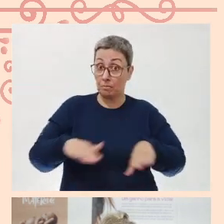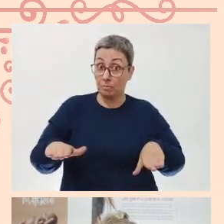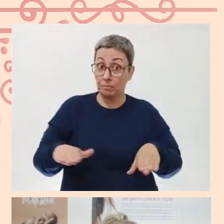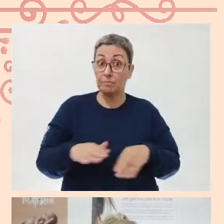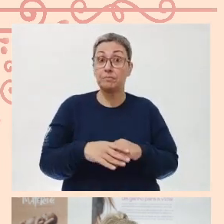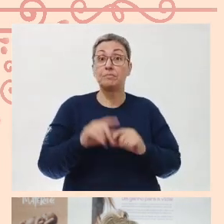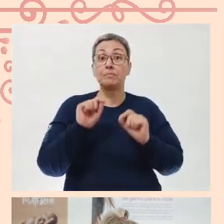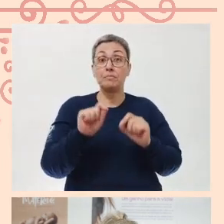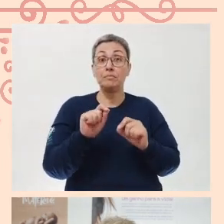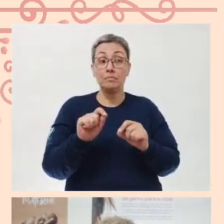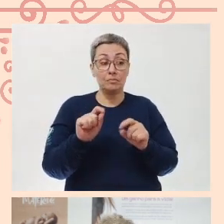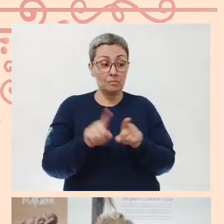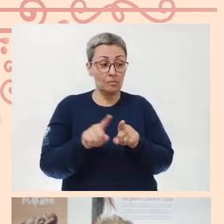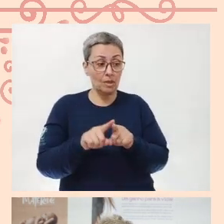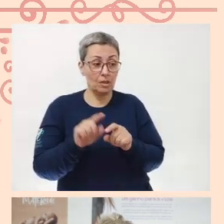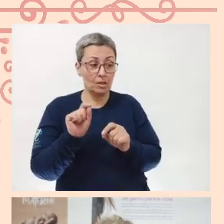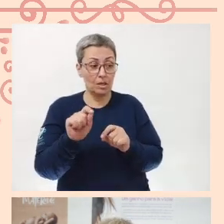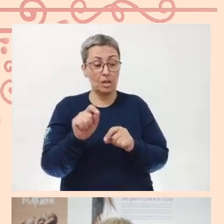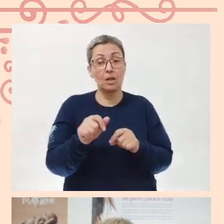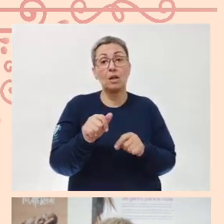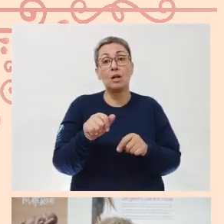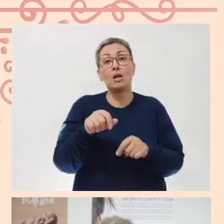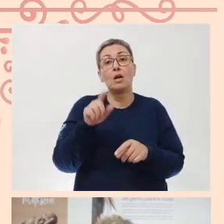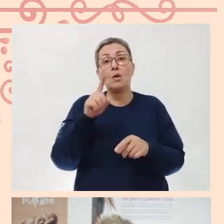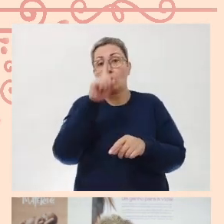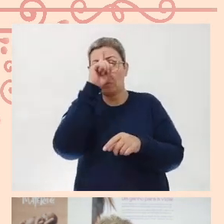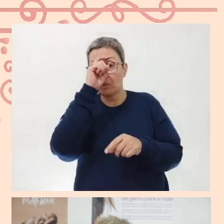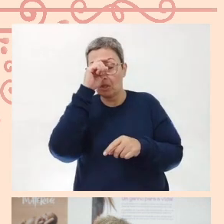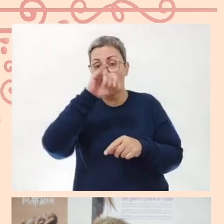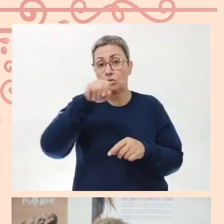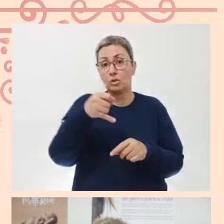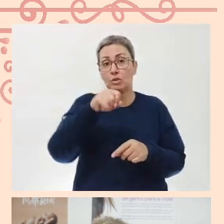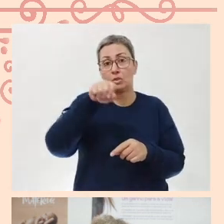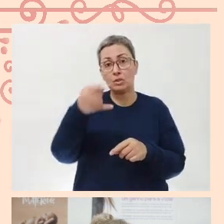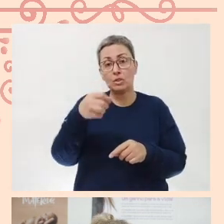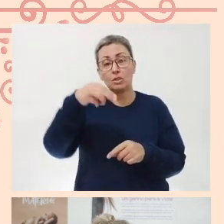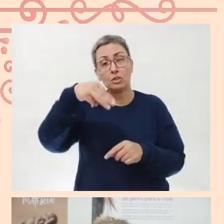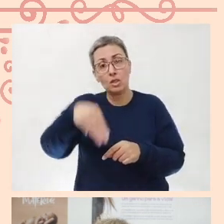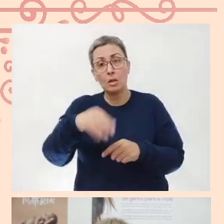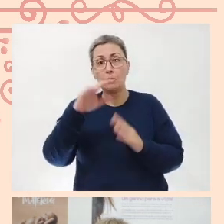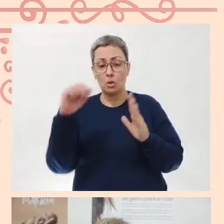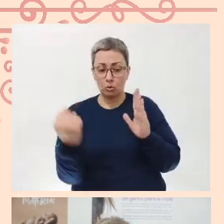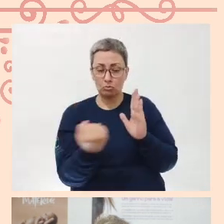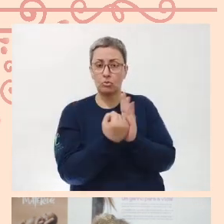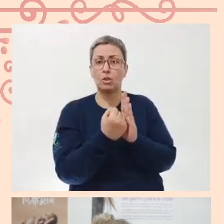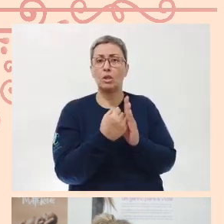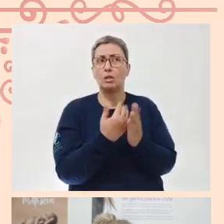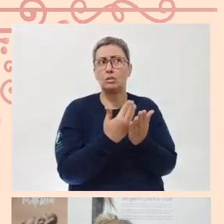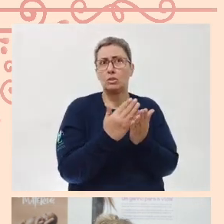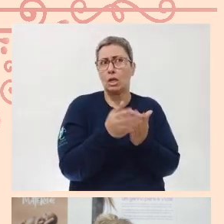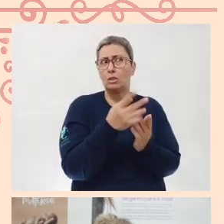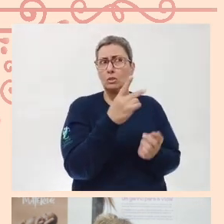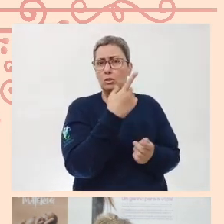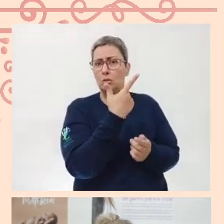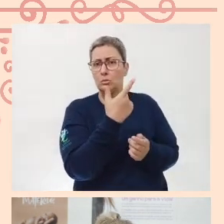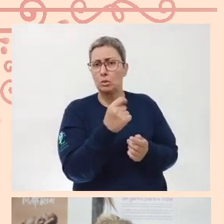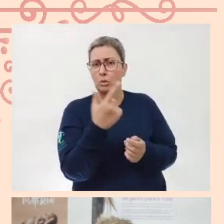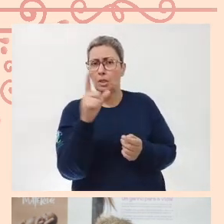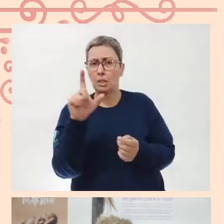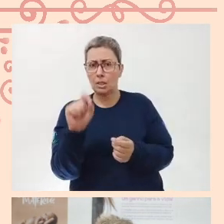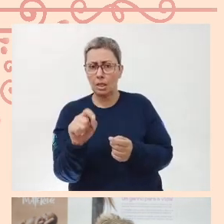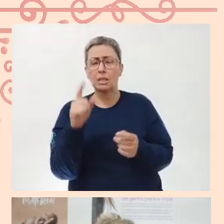Criança, né? No caso, a maternidade Jesus, José e Maria, já selada desde